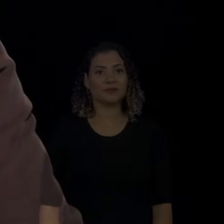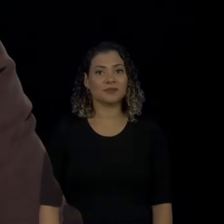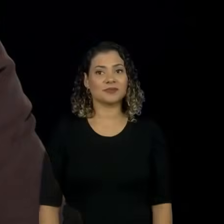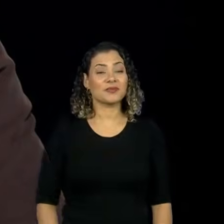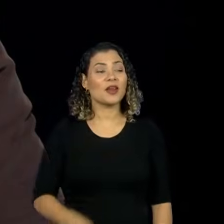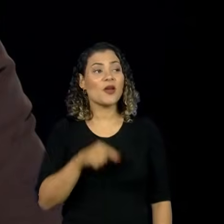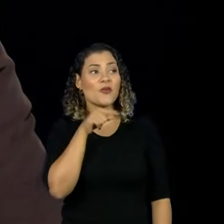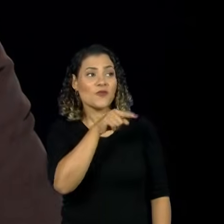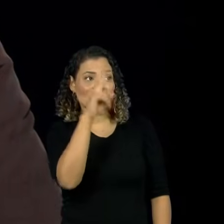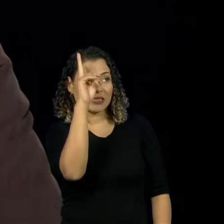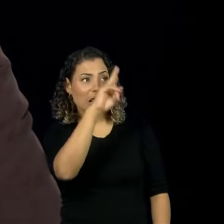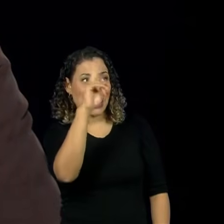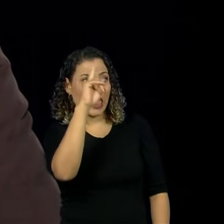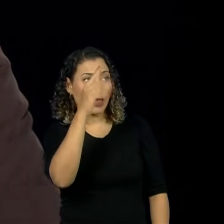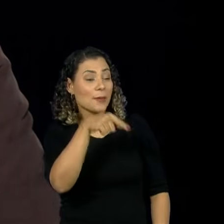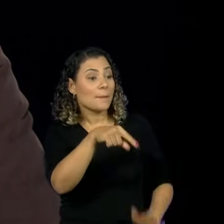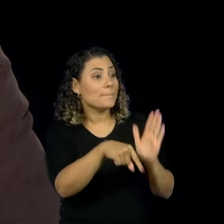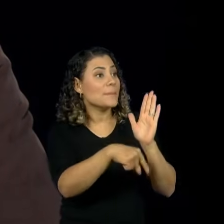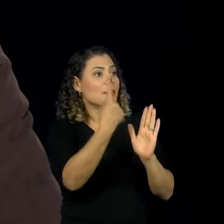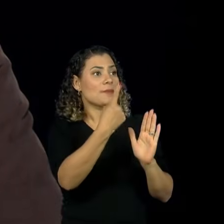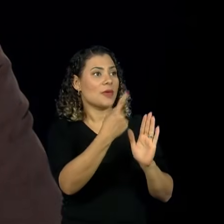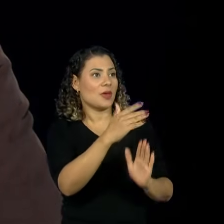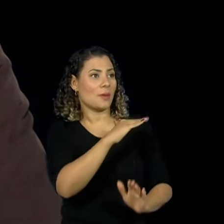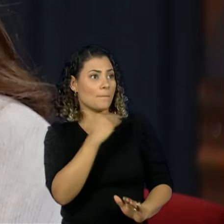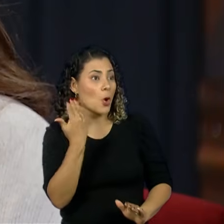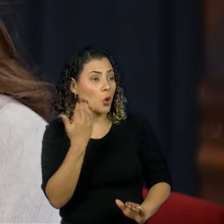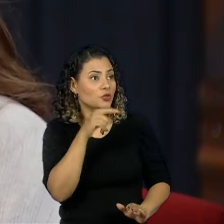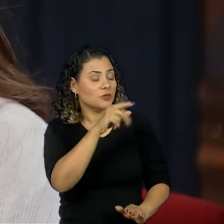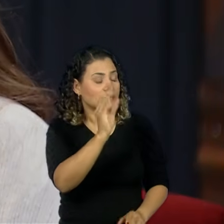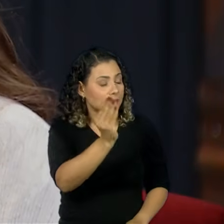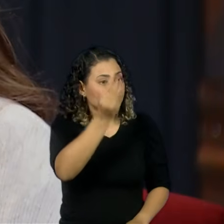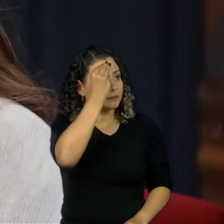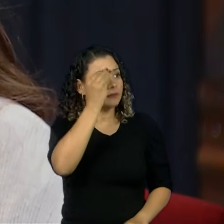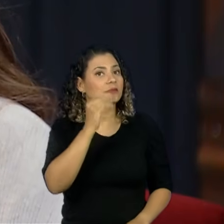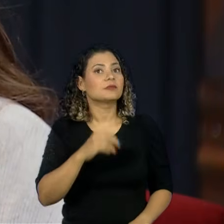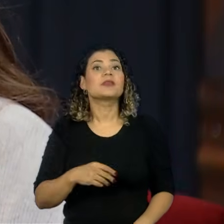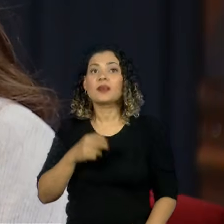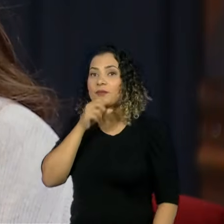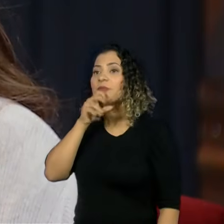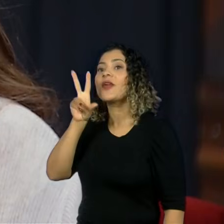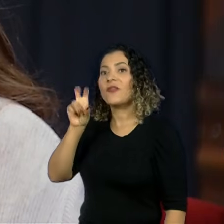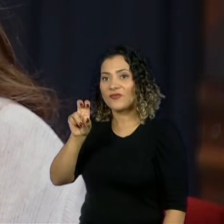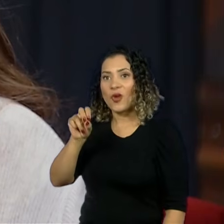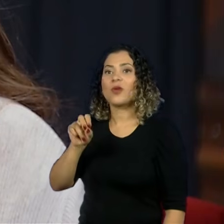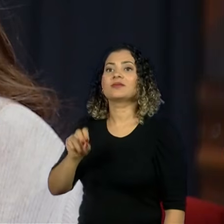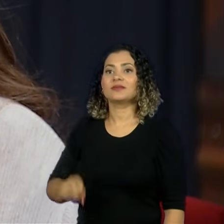Você se lembra do seu primeiro contato com a morte? Minha avó.